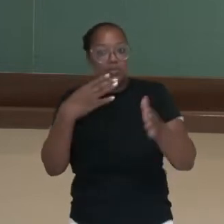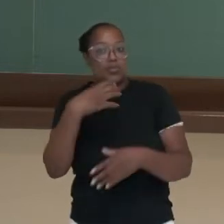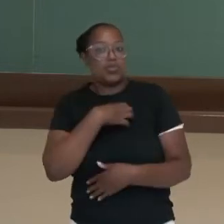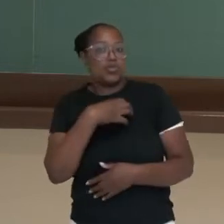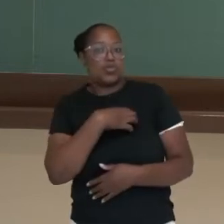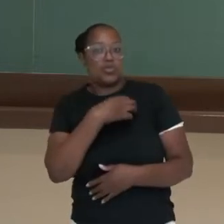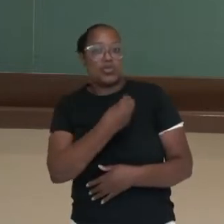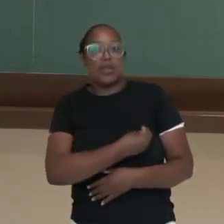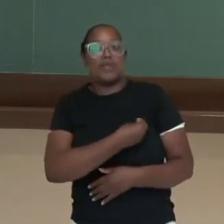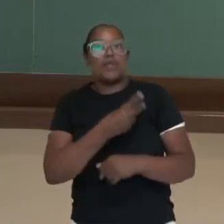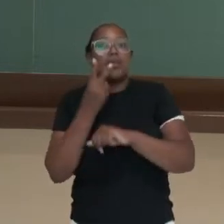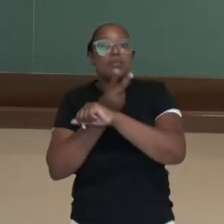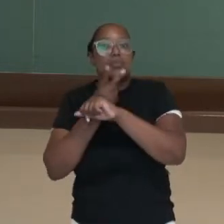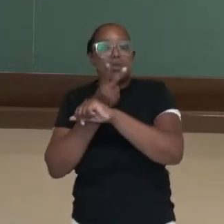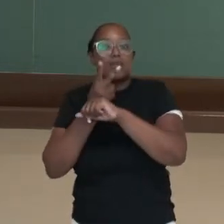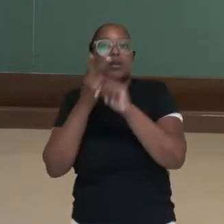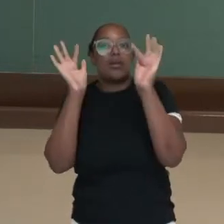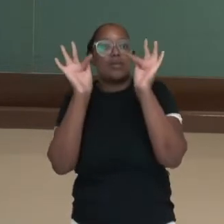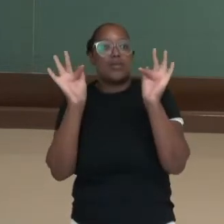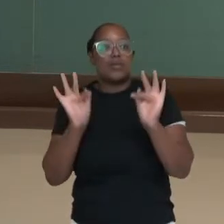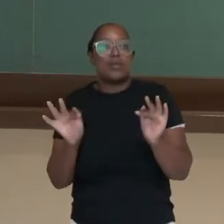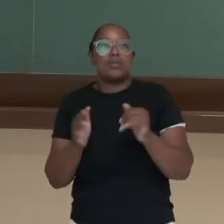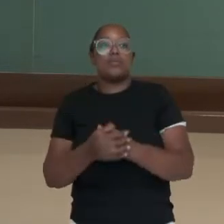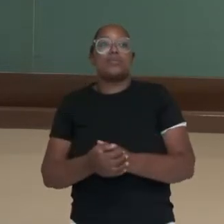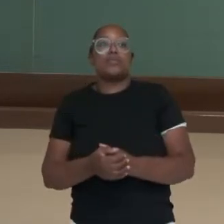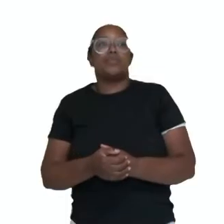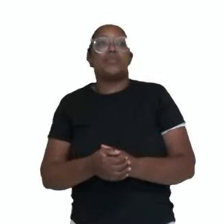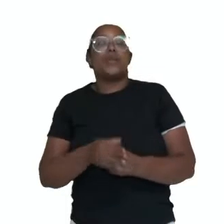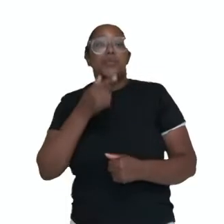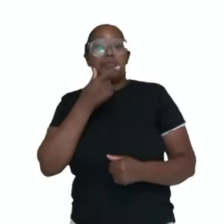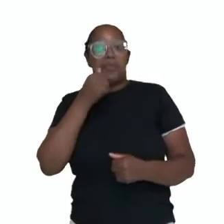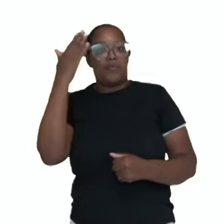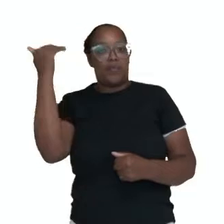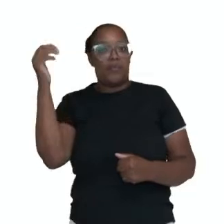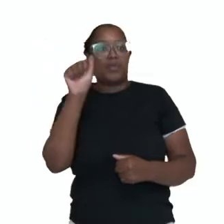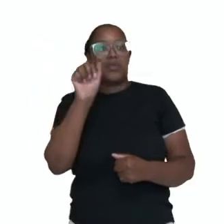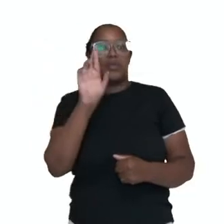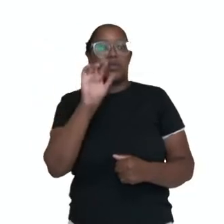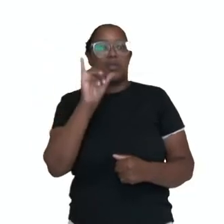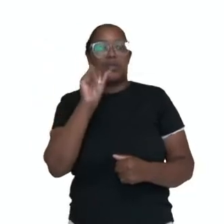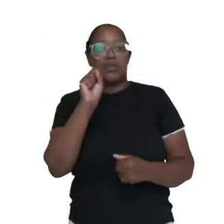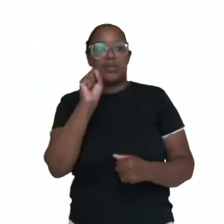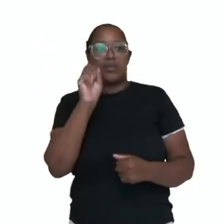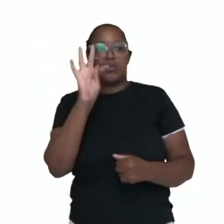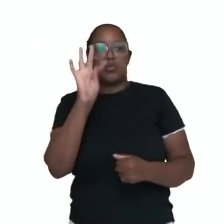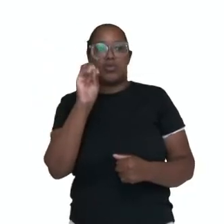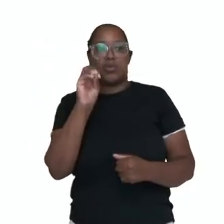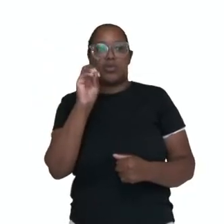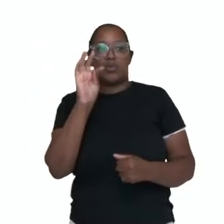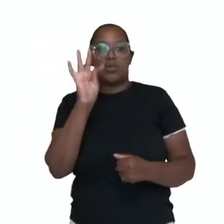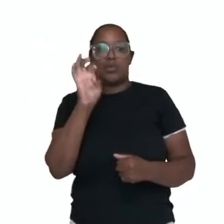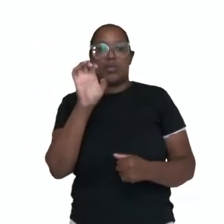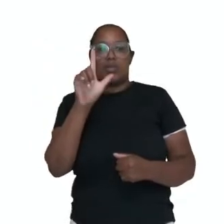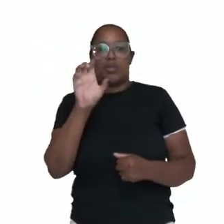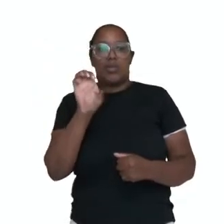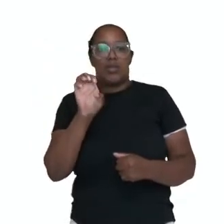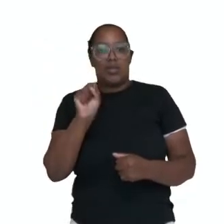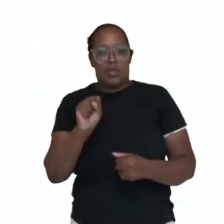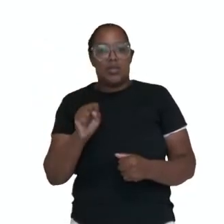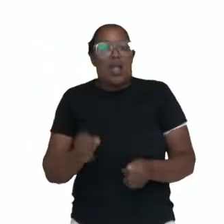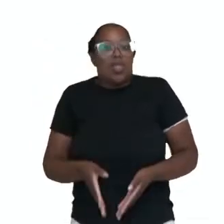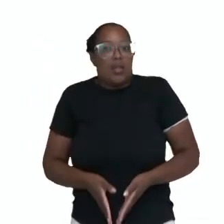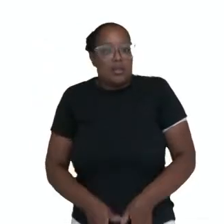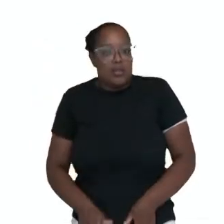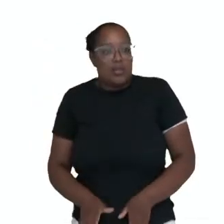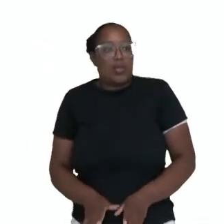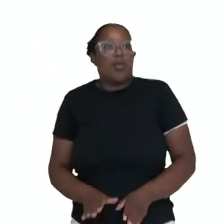vida é buscar a felicidade. O Aristóteles nasceu em Estagira, na Macedônia. Com